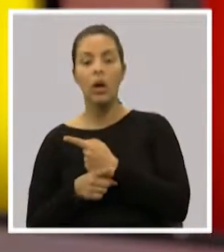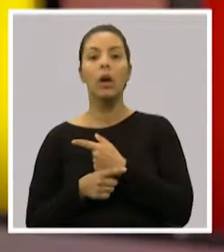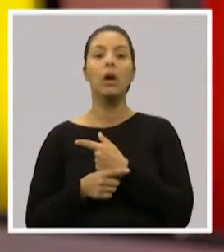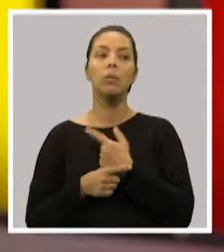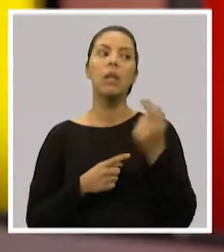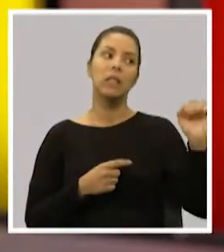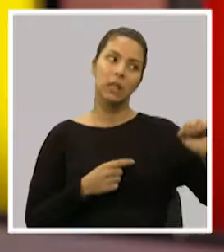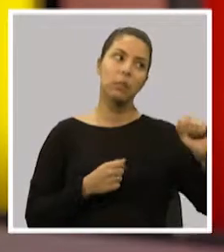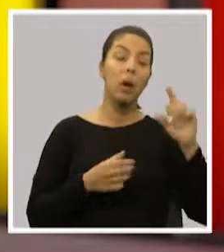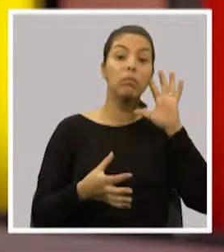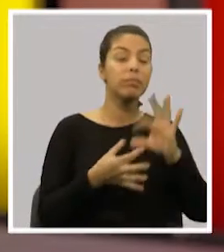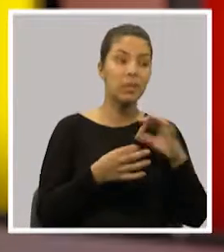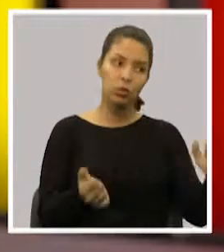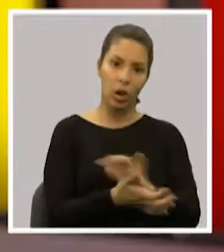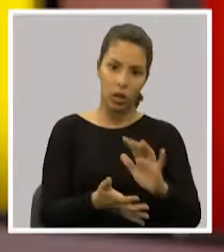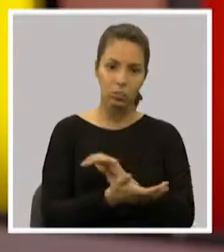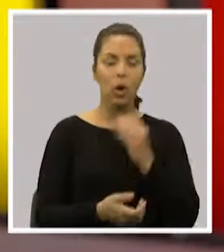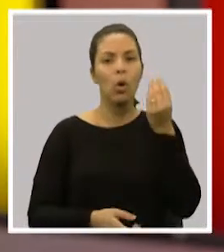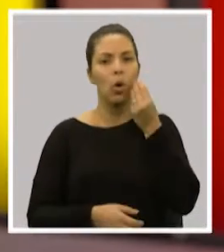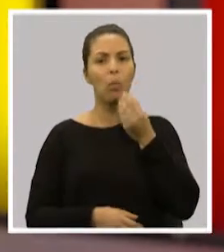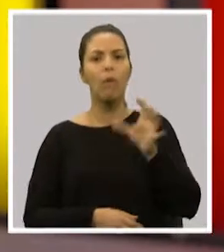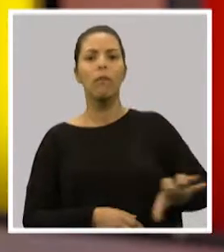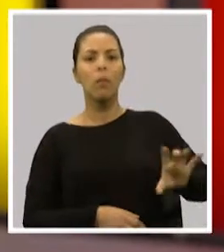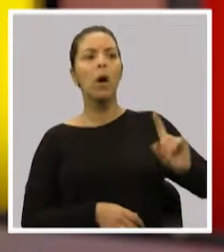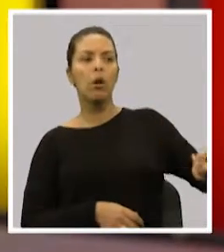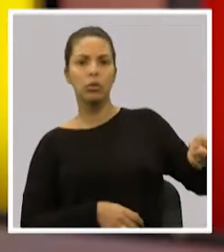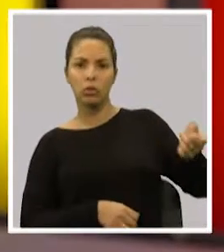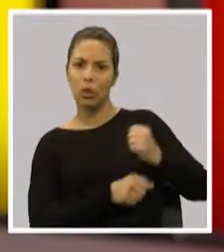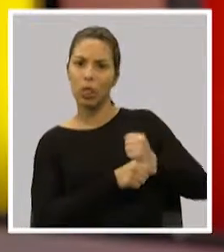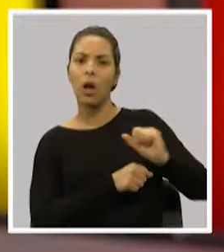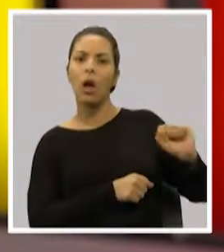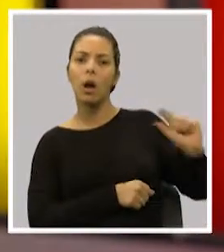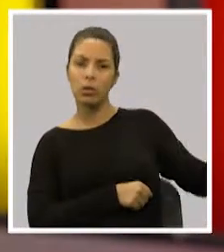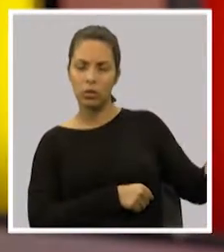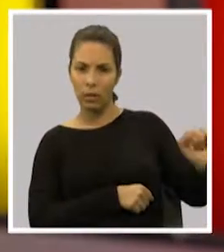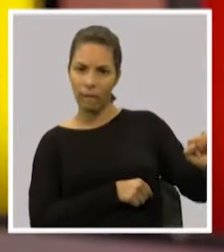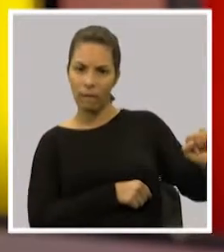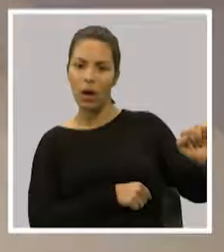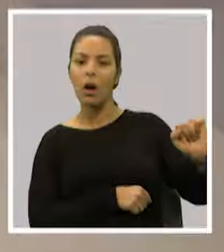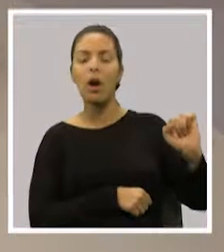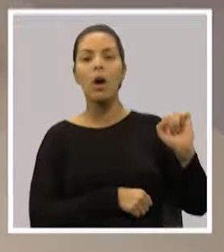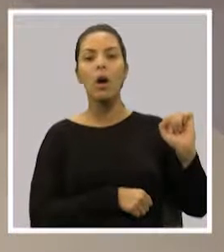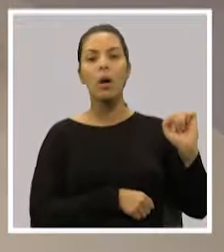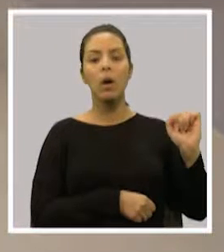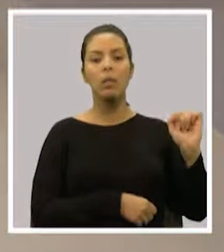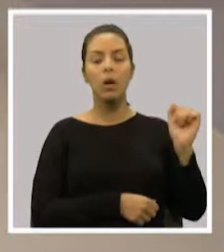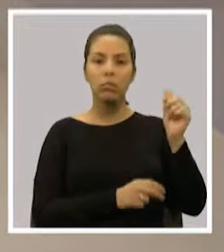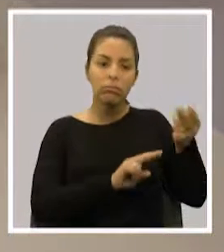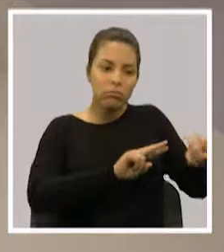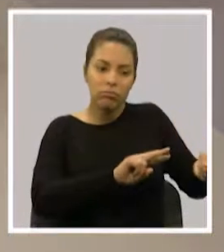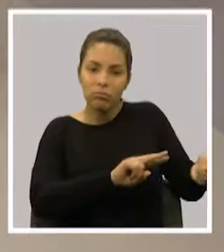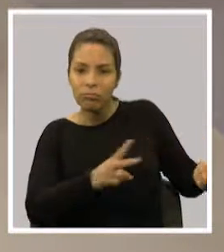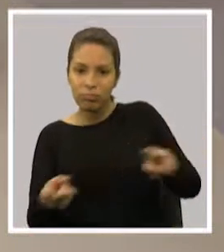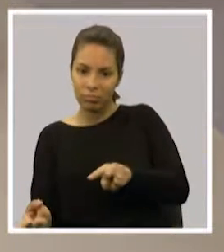de retratar, do ponto de vista jornalístico. Como é que fez como é que se fez